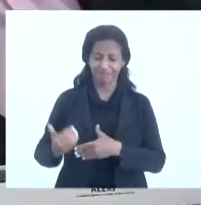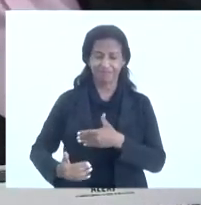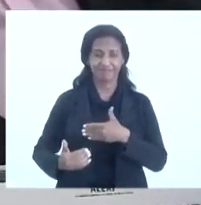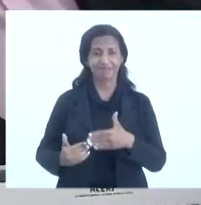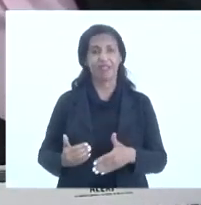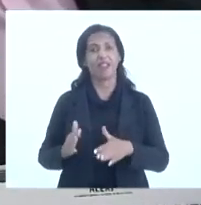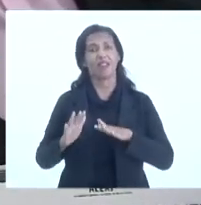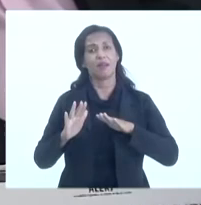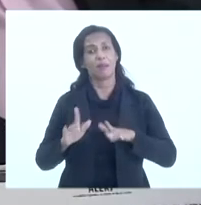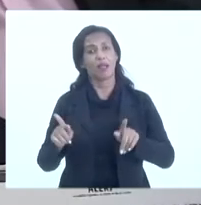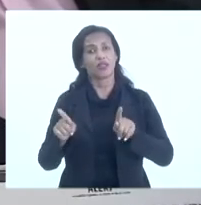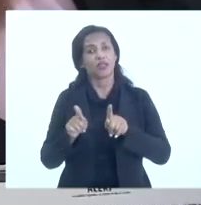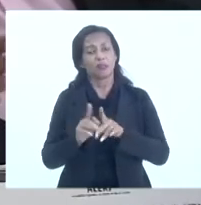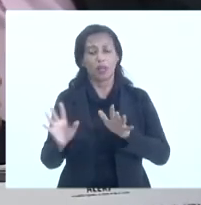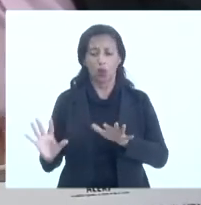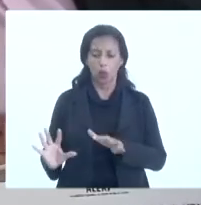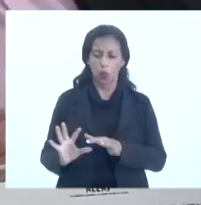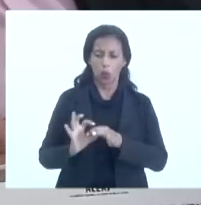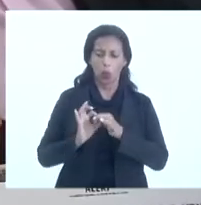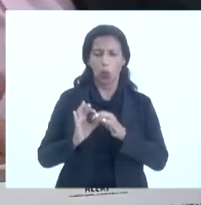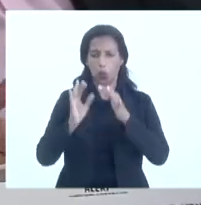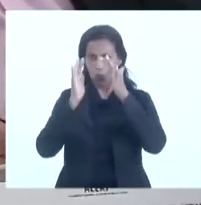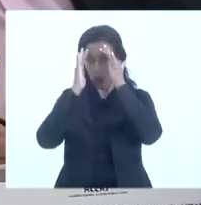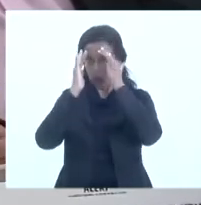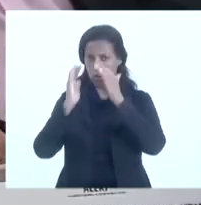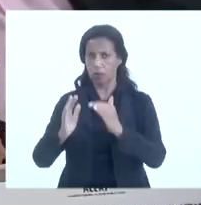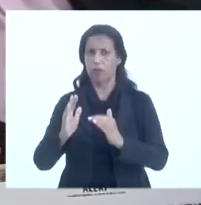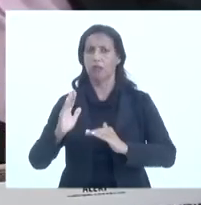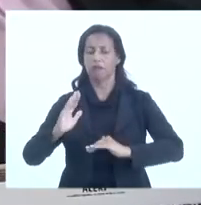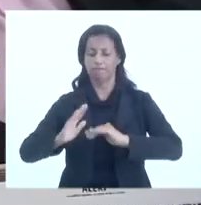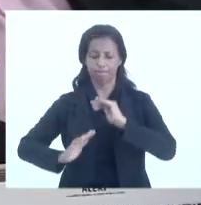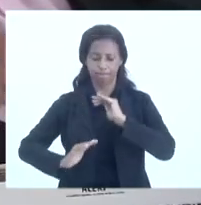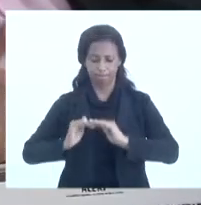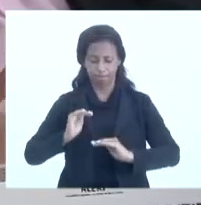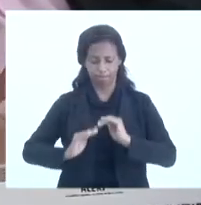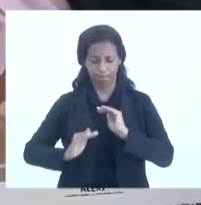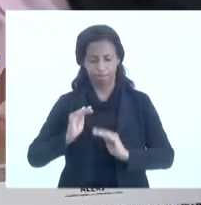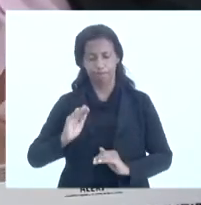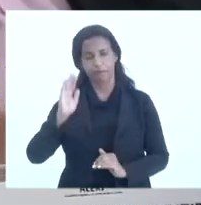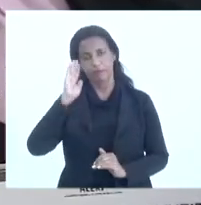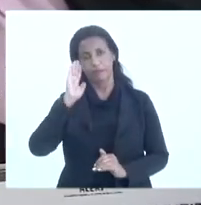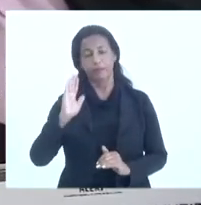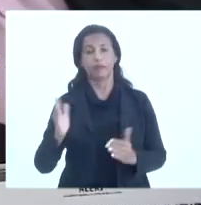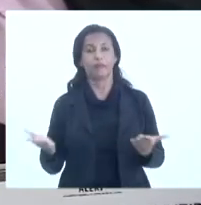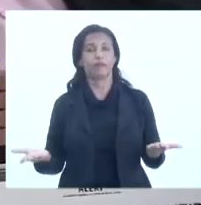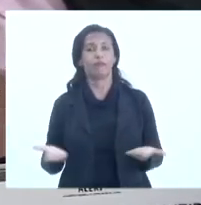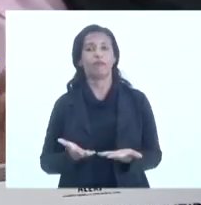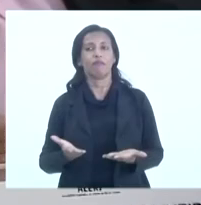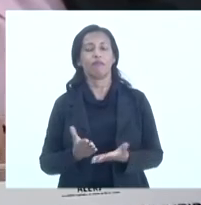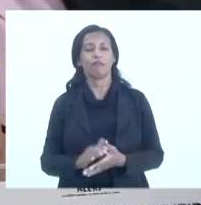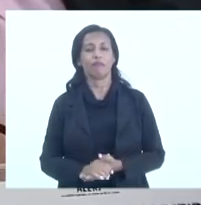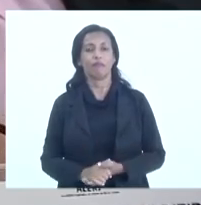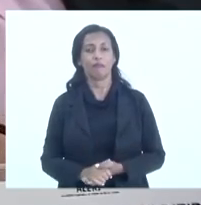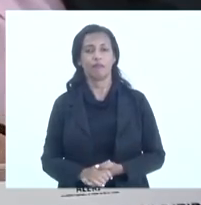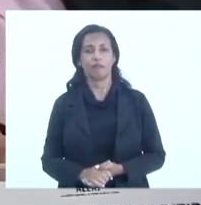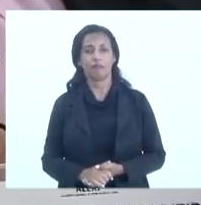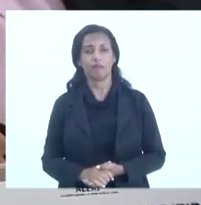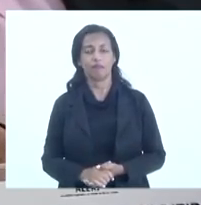união, respeito e muita capacidade, principalmente agora com